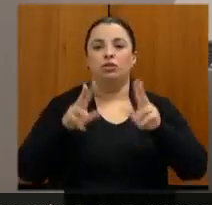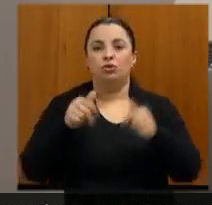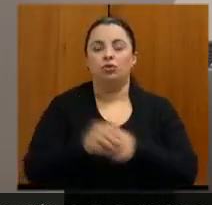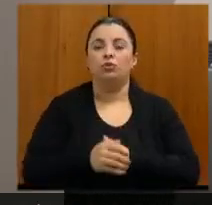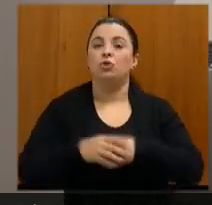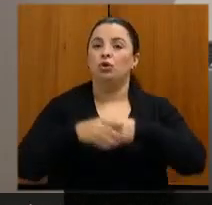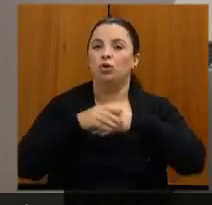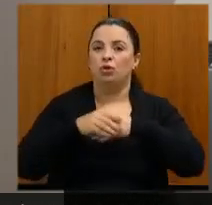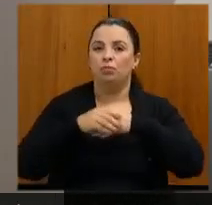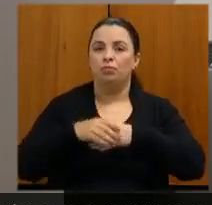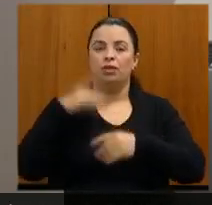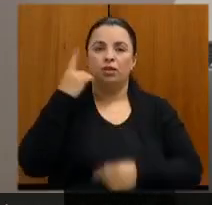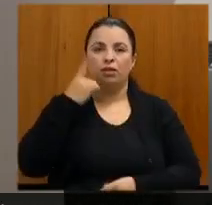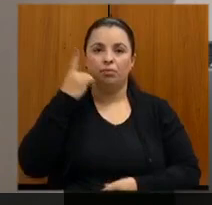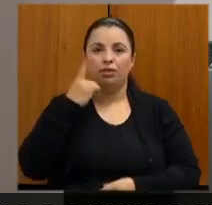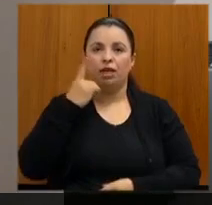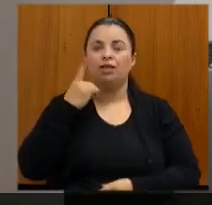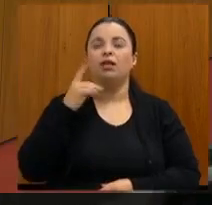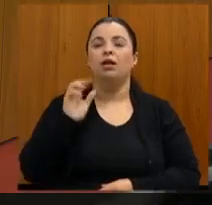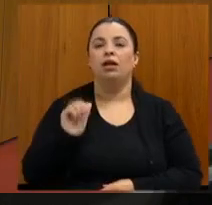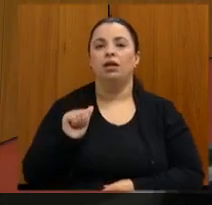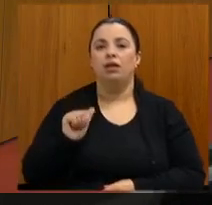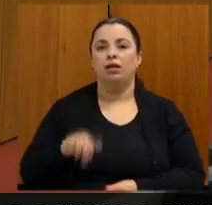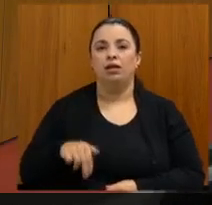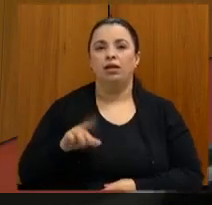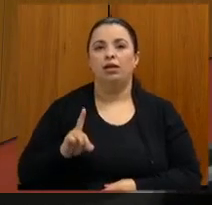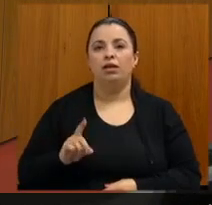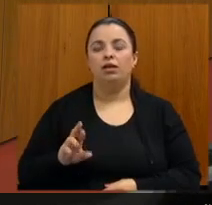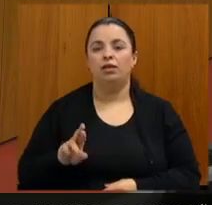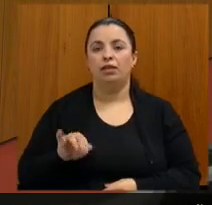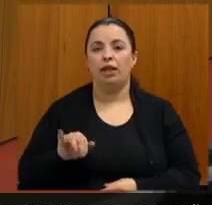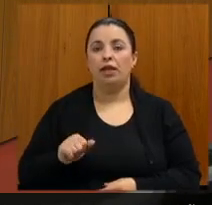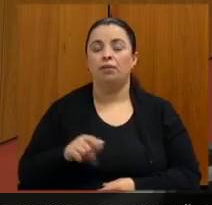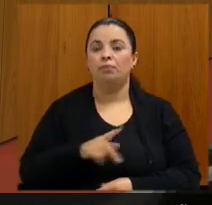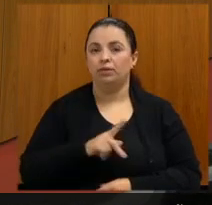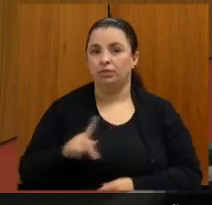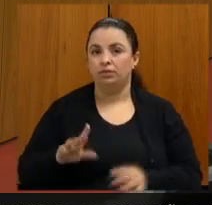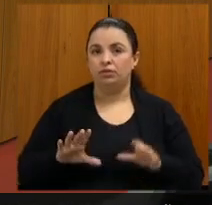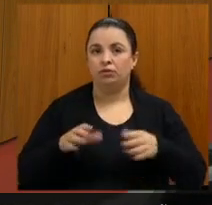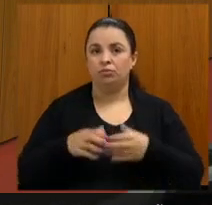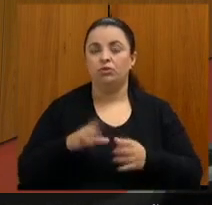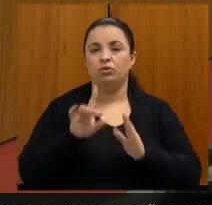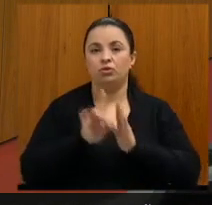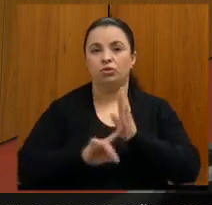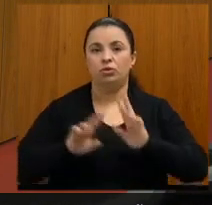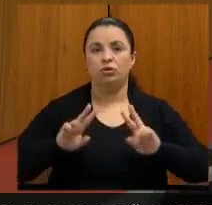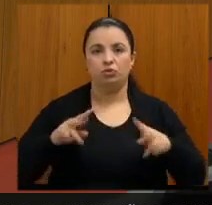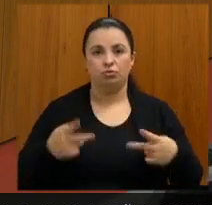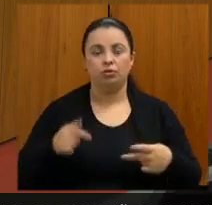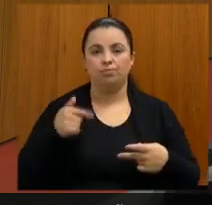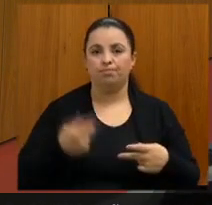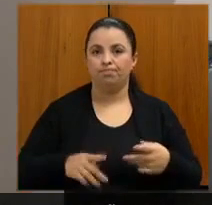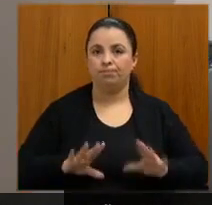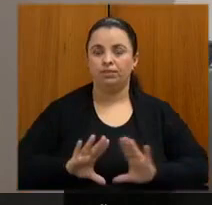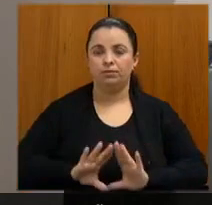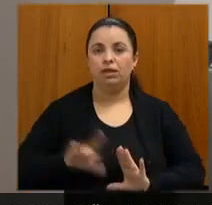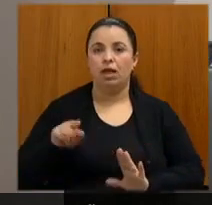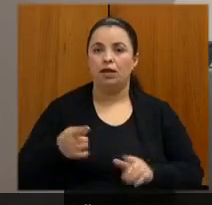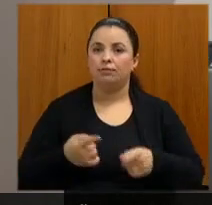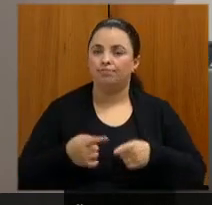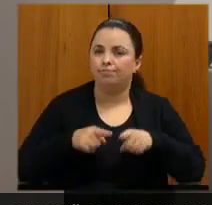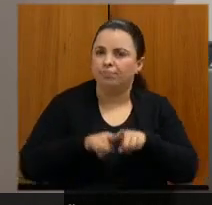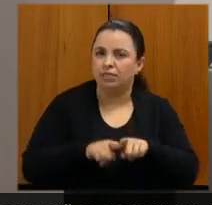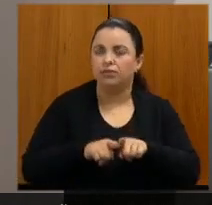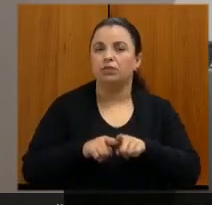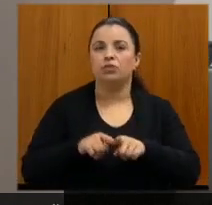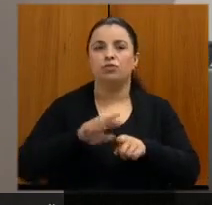presidenta aqui da Comissão de Direitos Humanos da Assembleia é uma grande parceira De Tantas